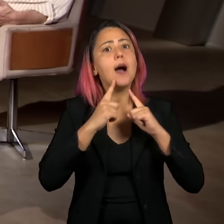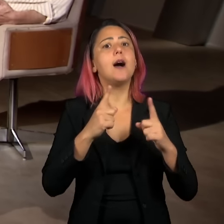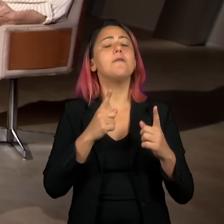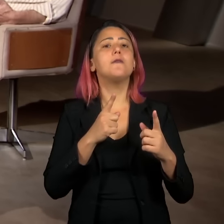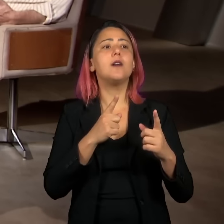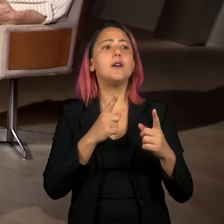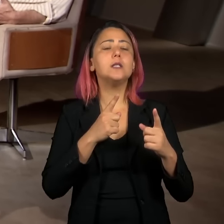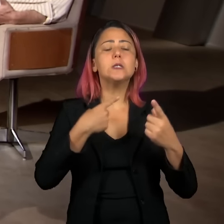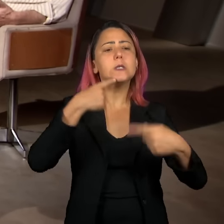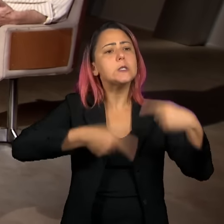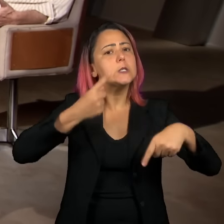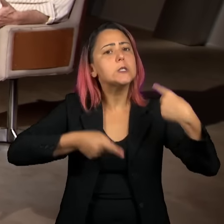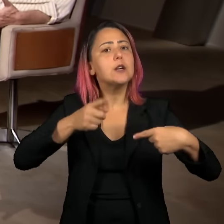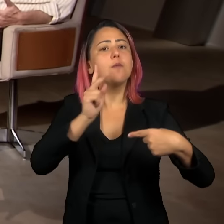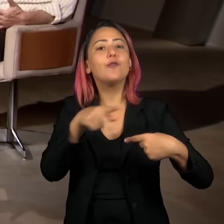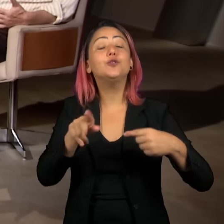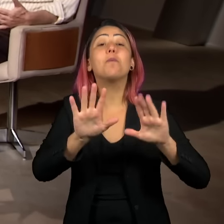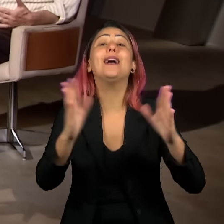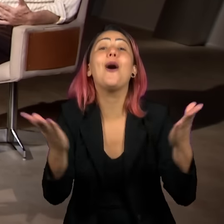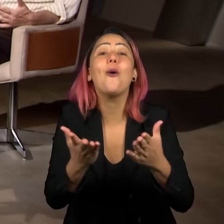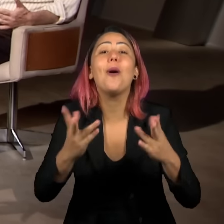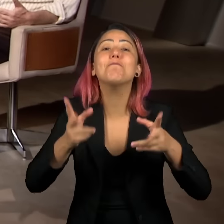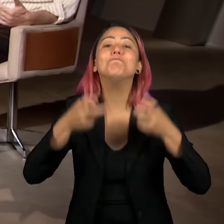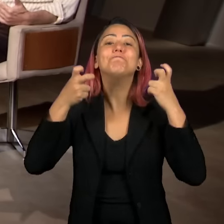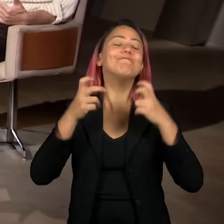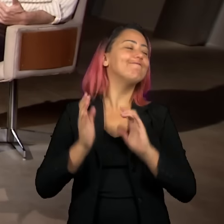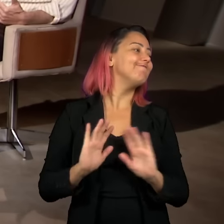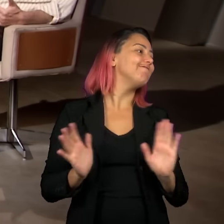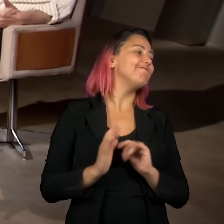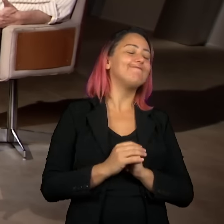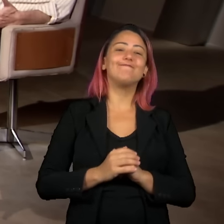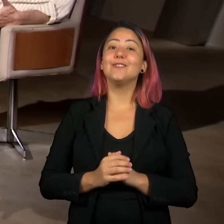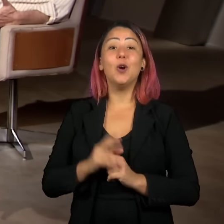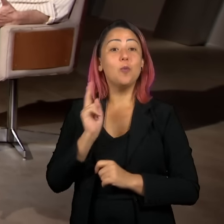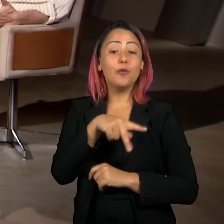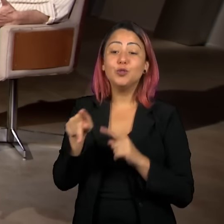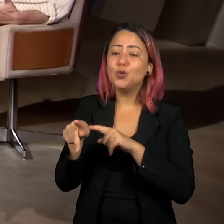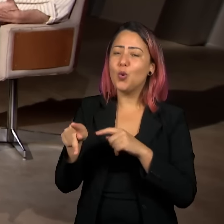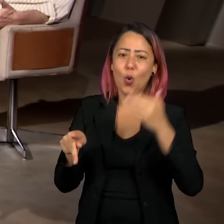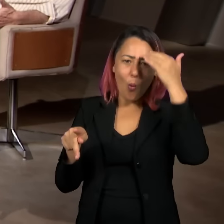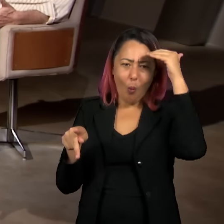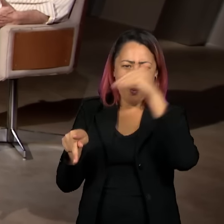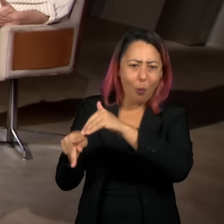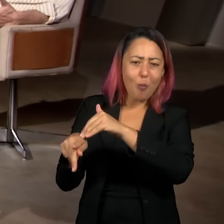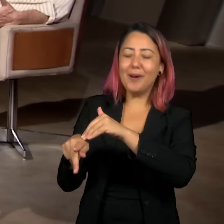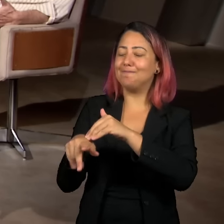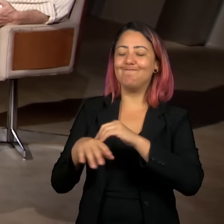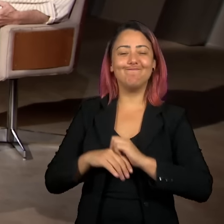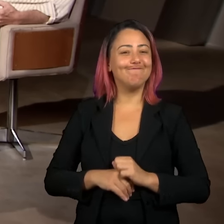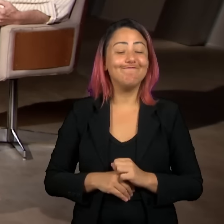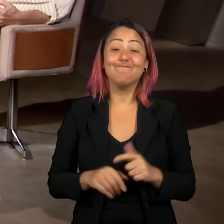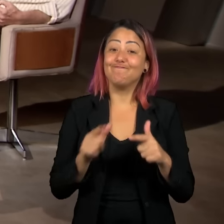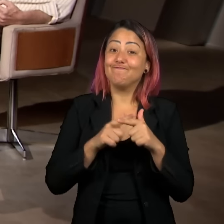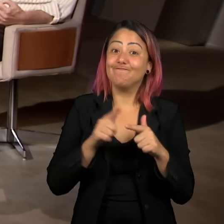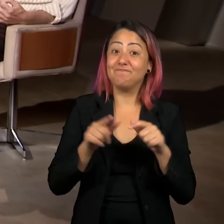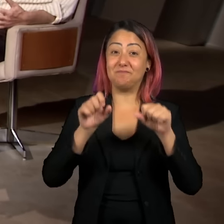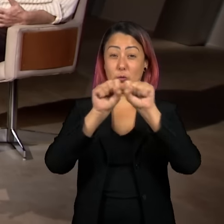gente aprendeu que o problema não é o professor o problema é uma estrutura rígida né